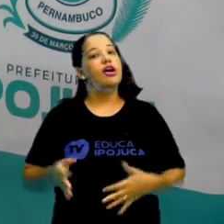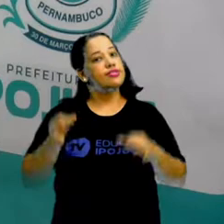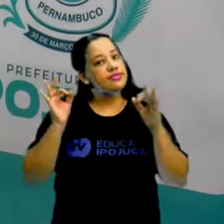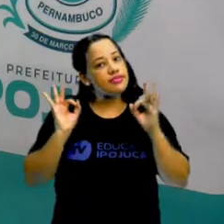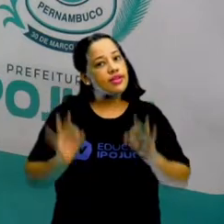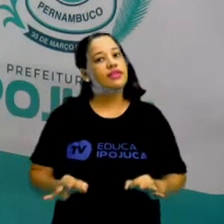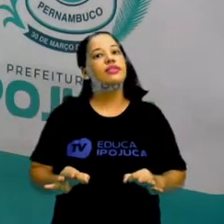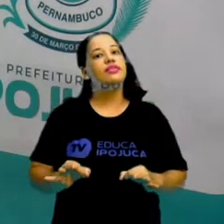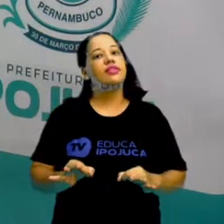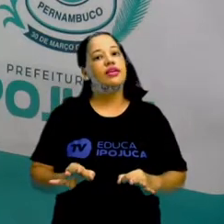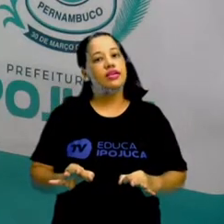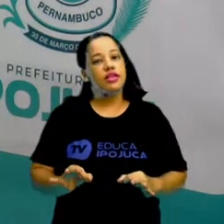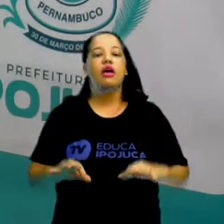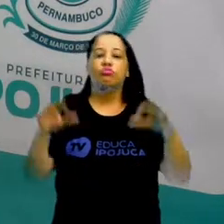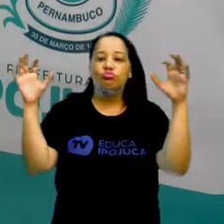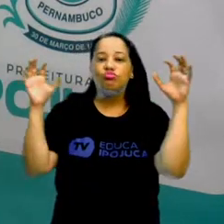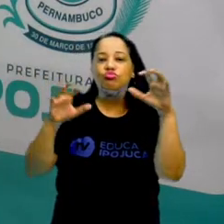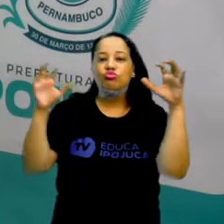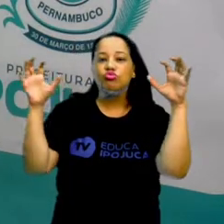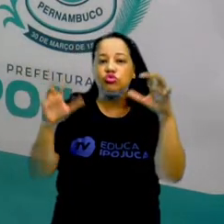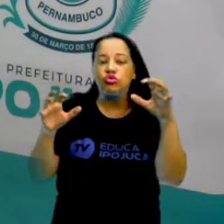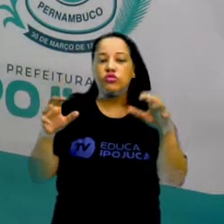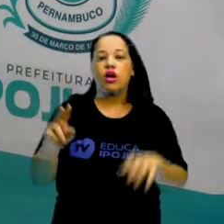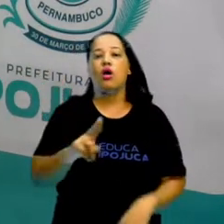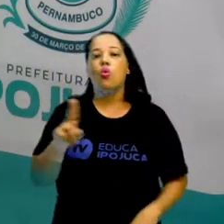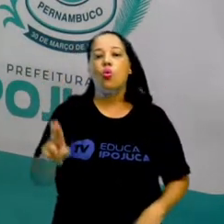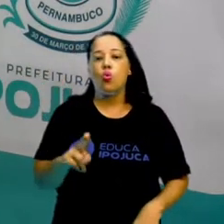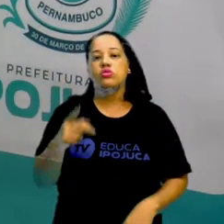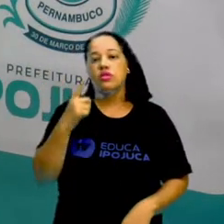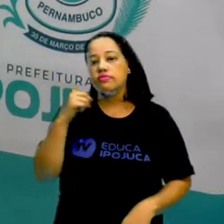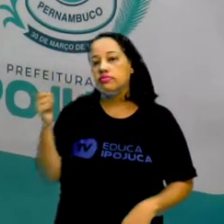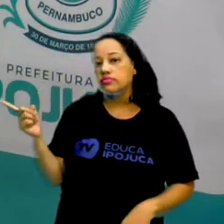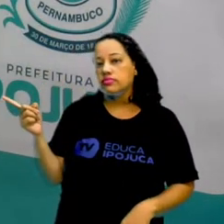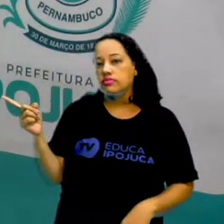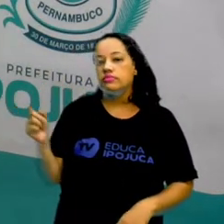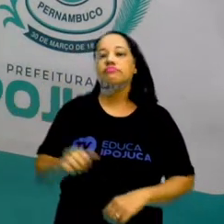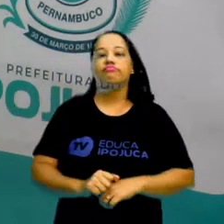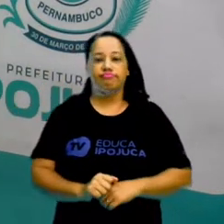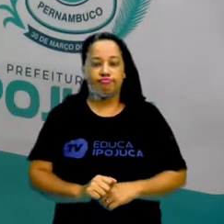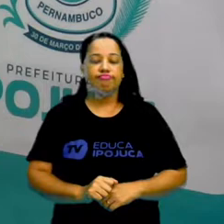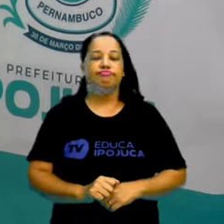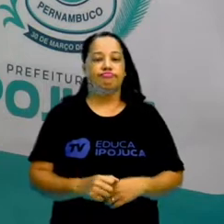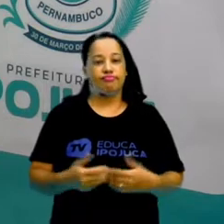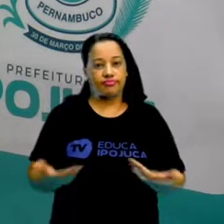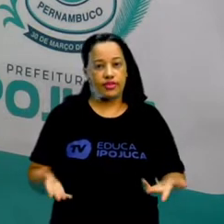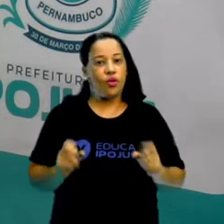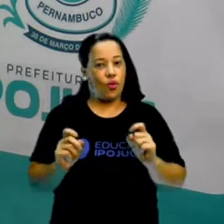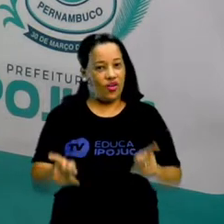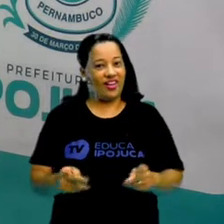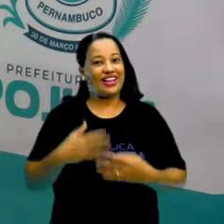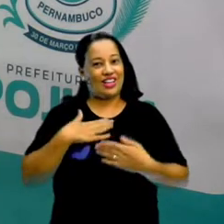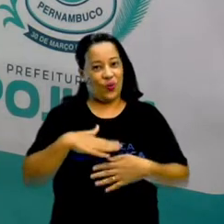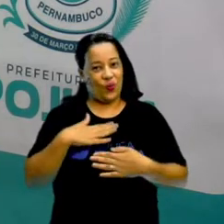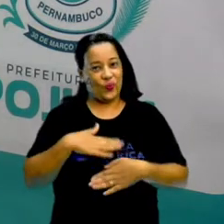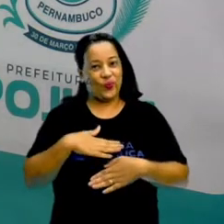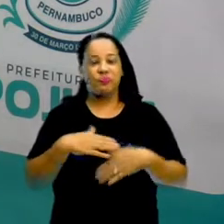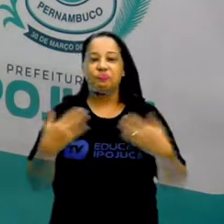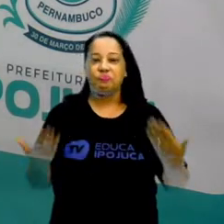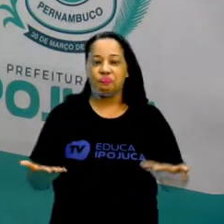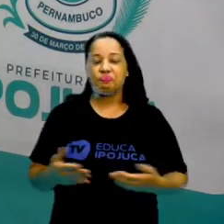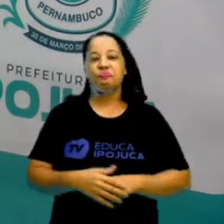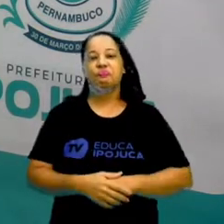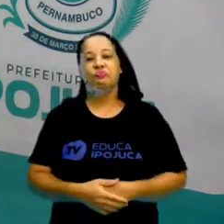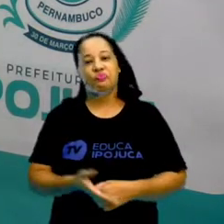que vai chover, eu digo, eu uso na realidade o going to, ok? Tá tranquilo até aí?